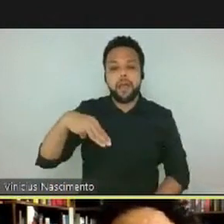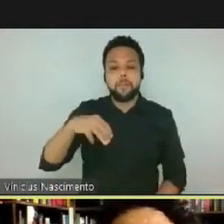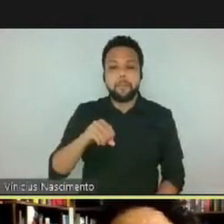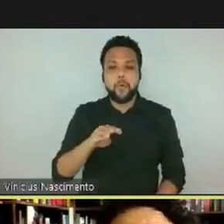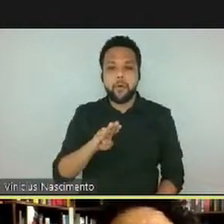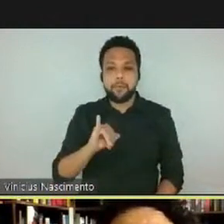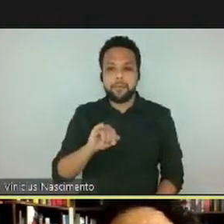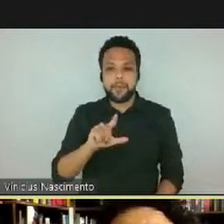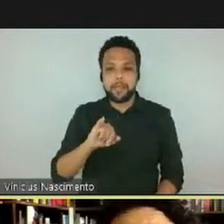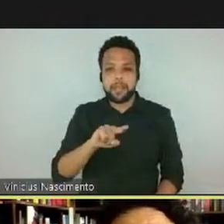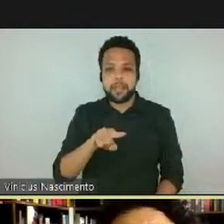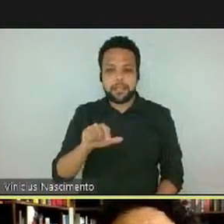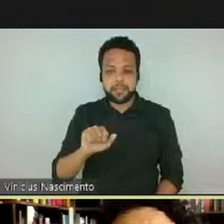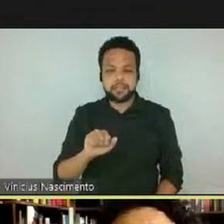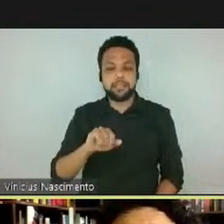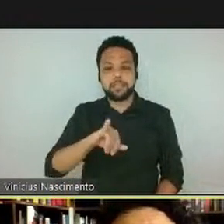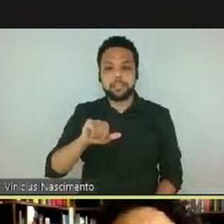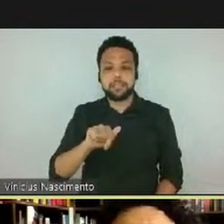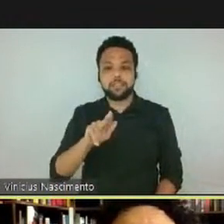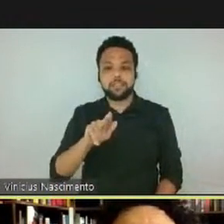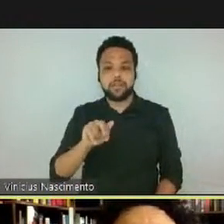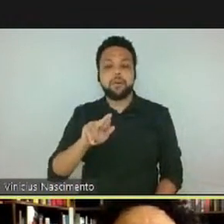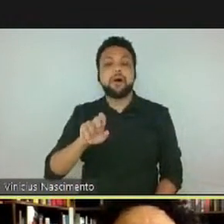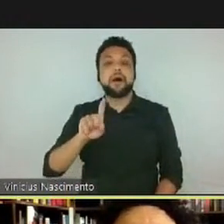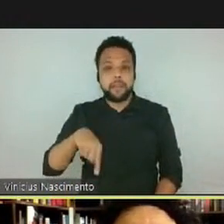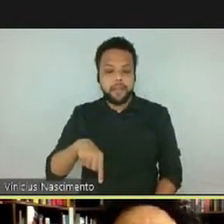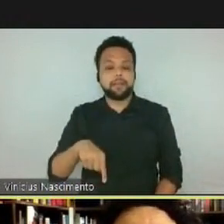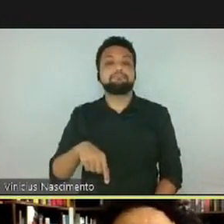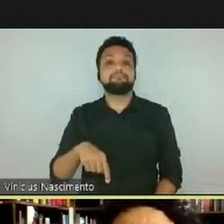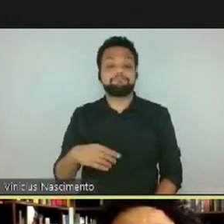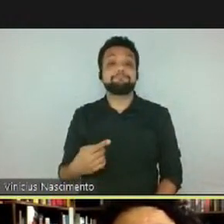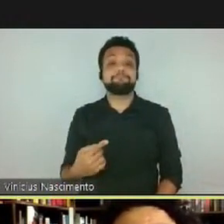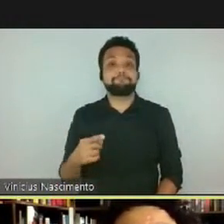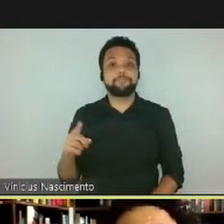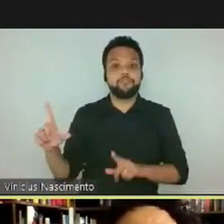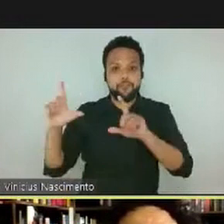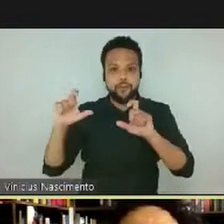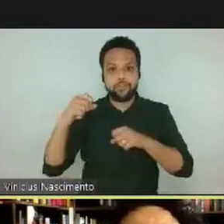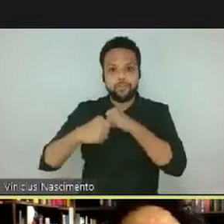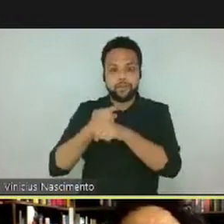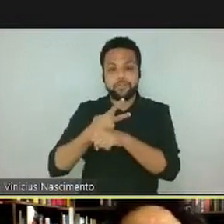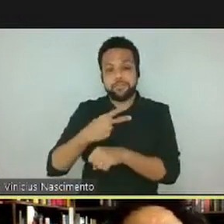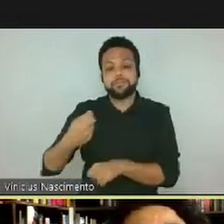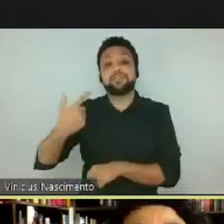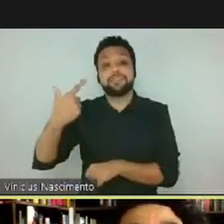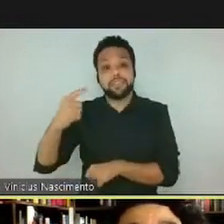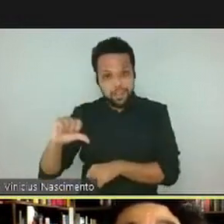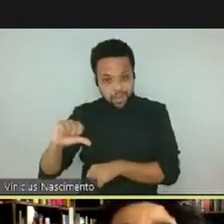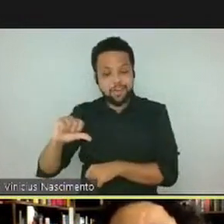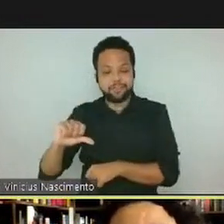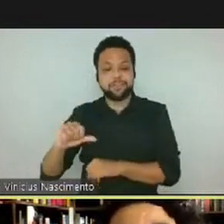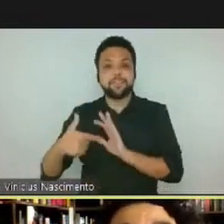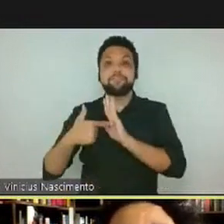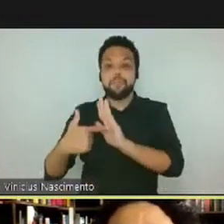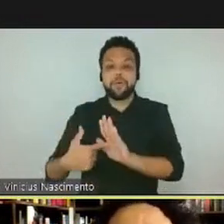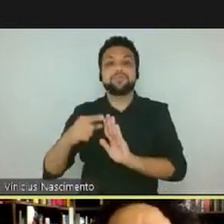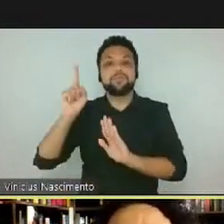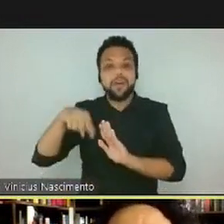ocorrida presencialmente em 2019. E o Mobiliza Jaguaré é esse